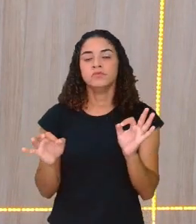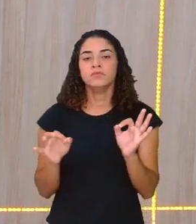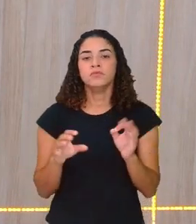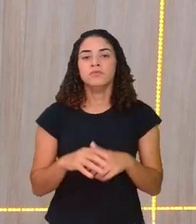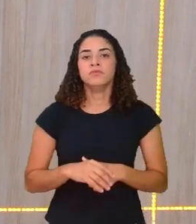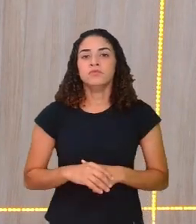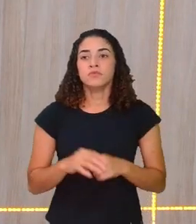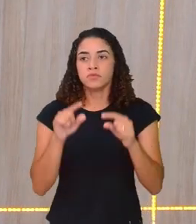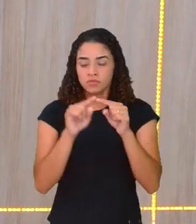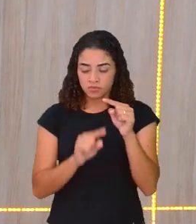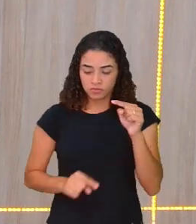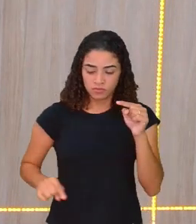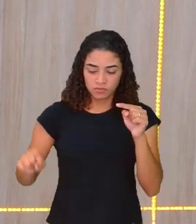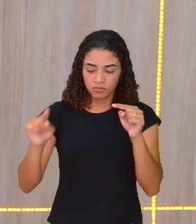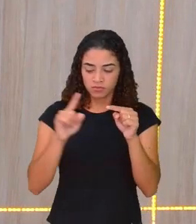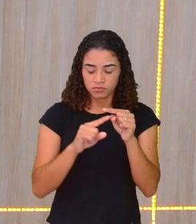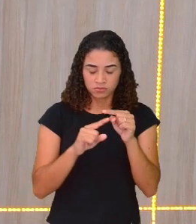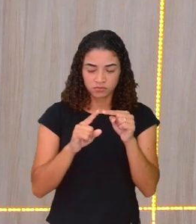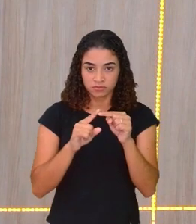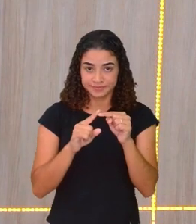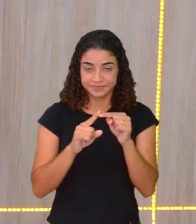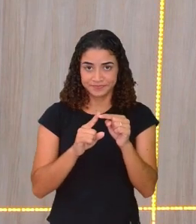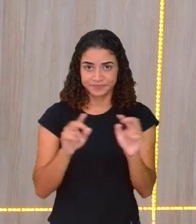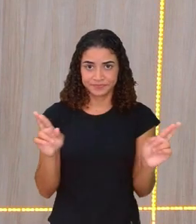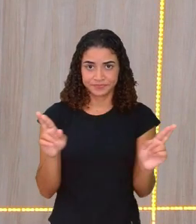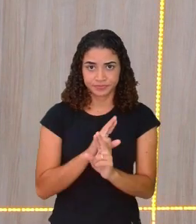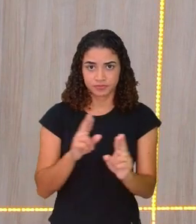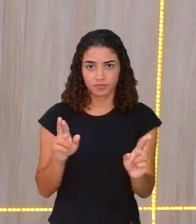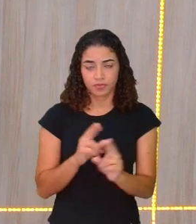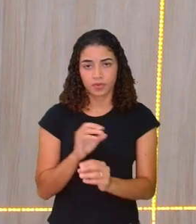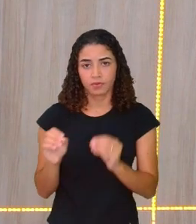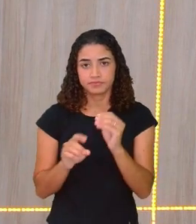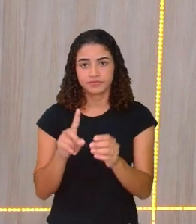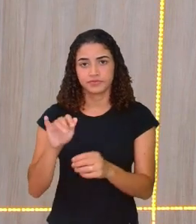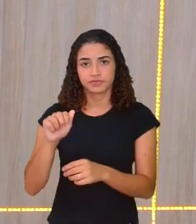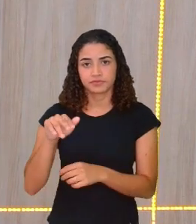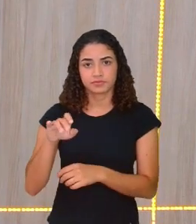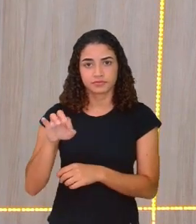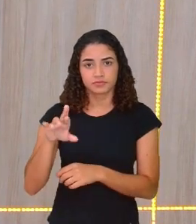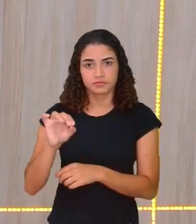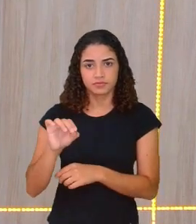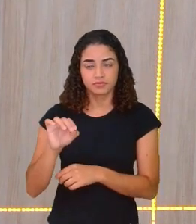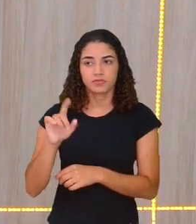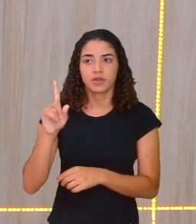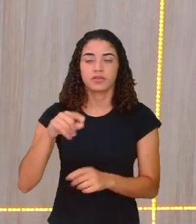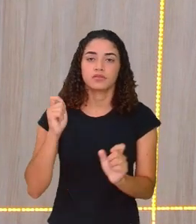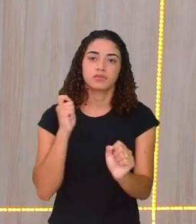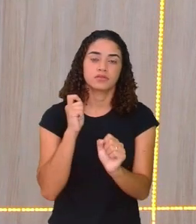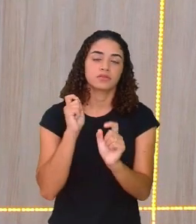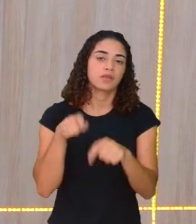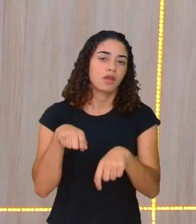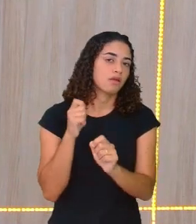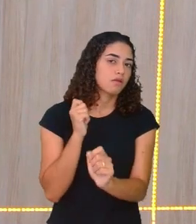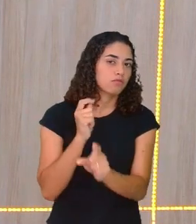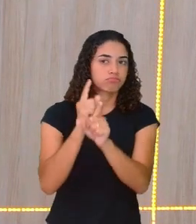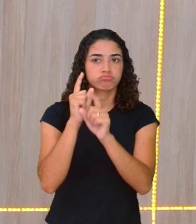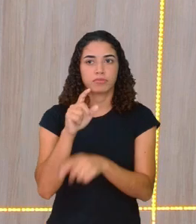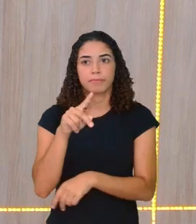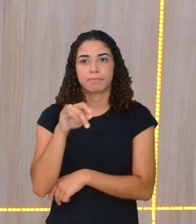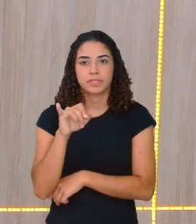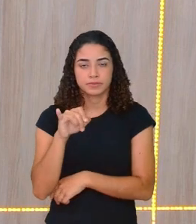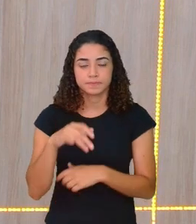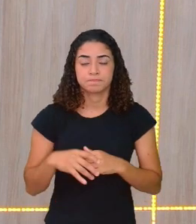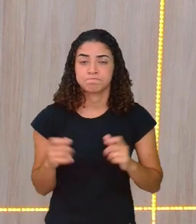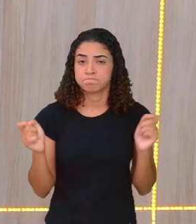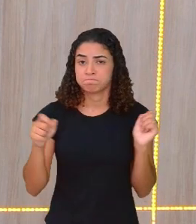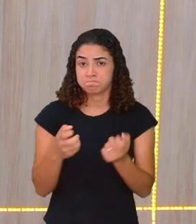da circunferência em relação ao diâmetro, a gente encontra π. Para